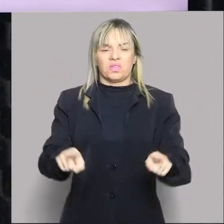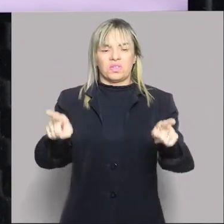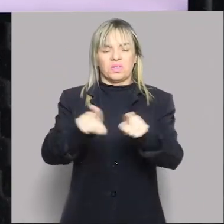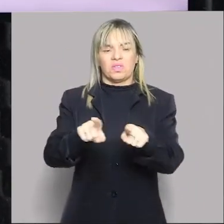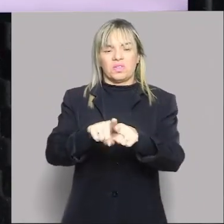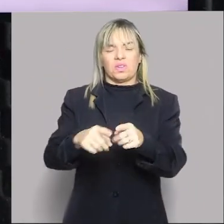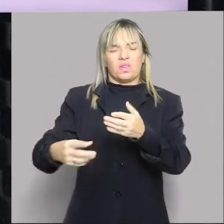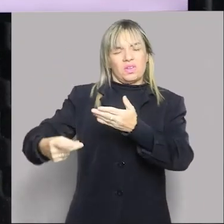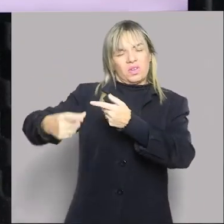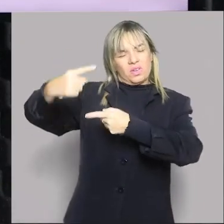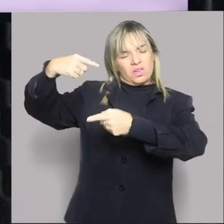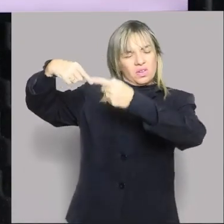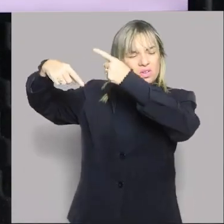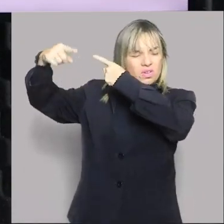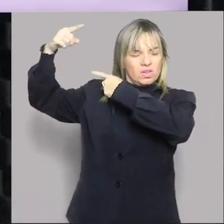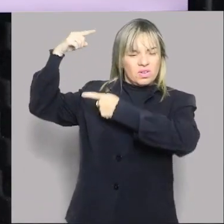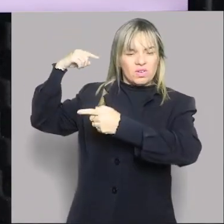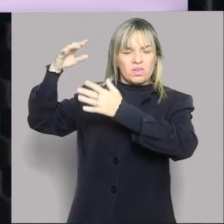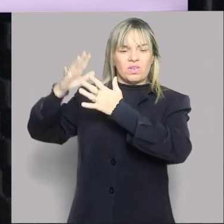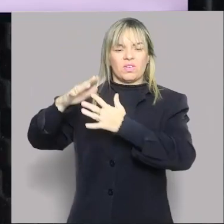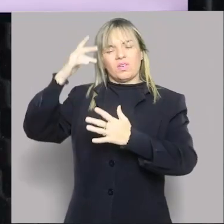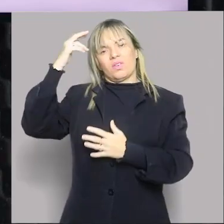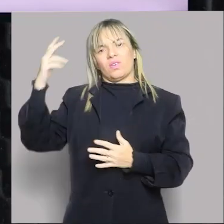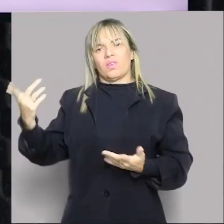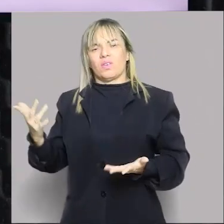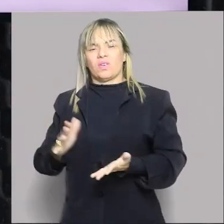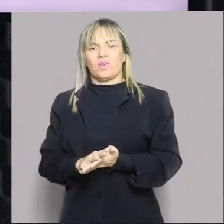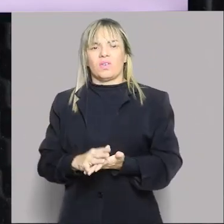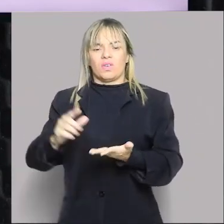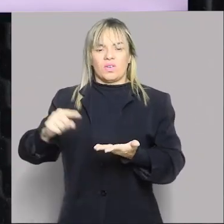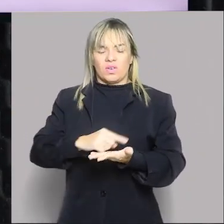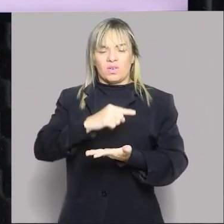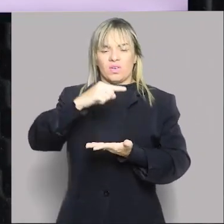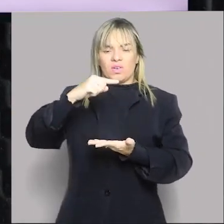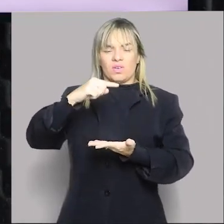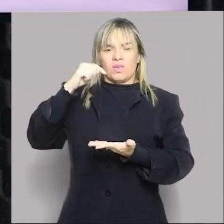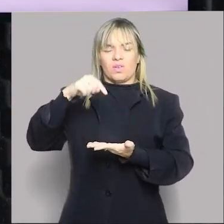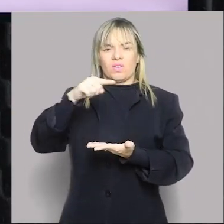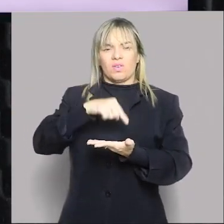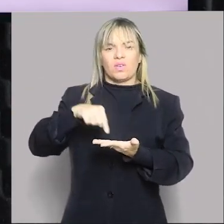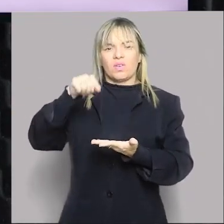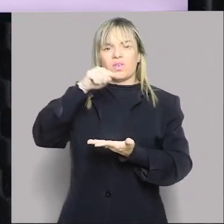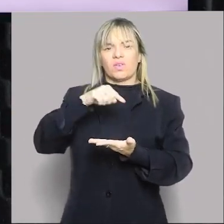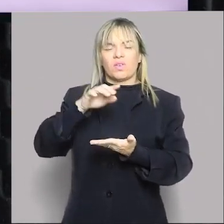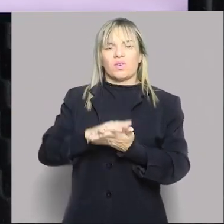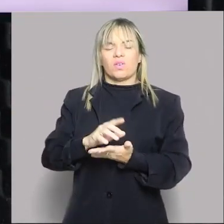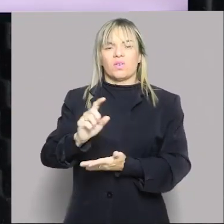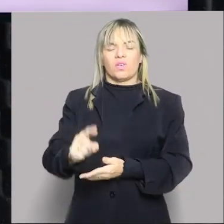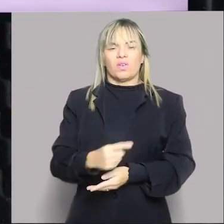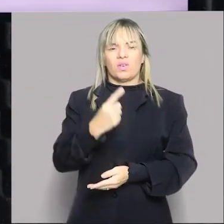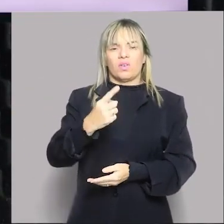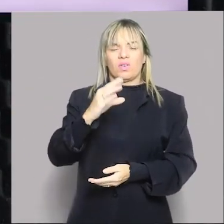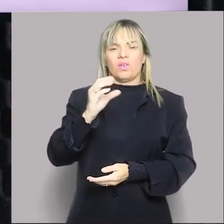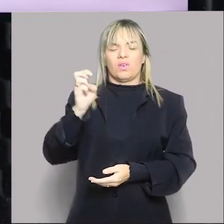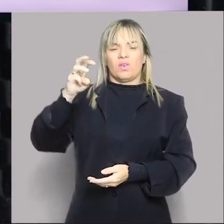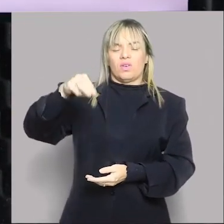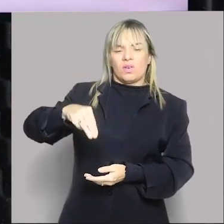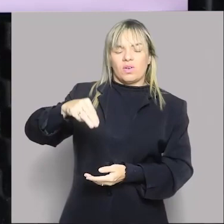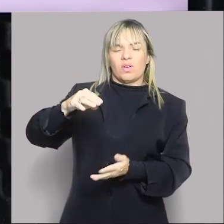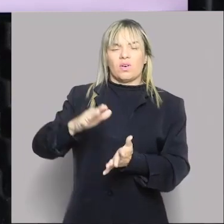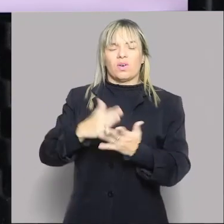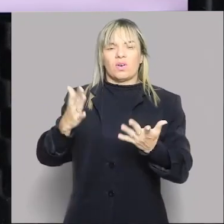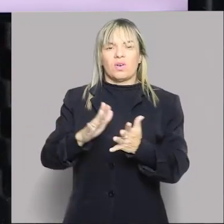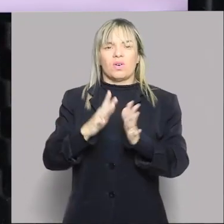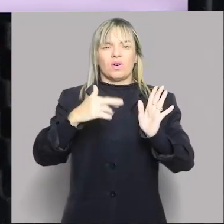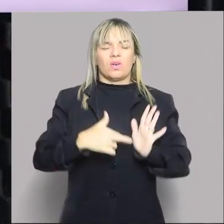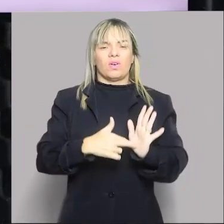desde a pré-história. Você lembra da Vênus de Willendorf? Aquela baixinha, ela tem mais ou menos uns 11 centímetros, mais ou menos. E ela representa uma mulher grávida,